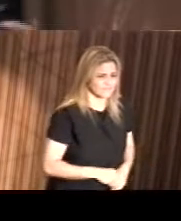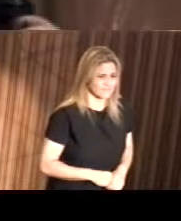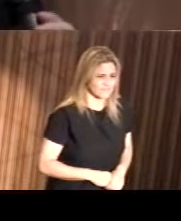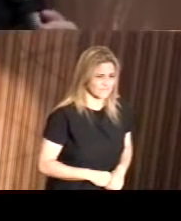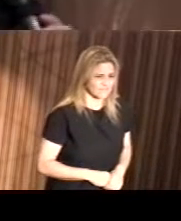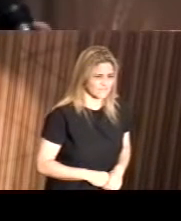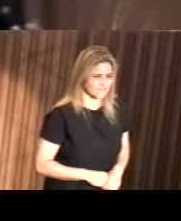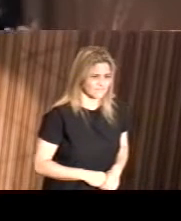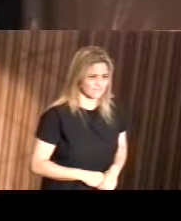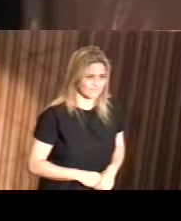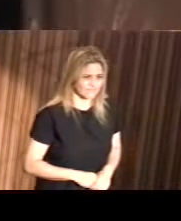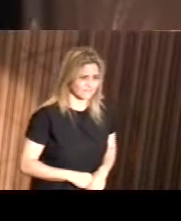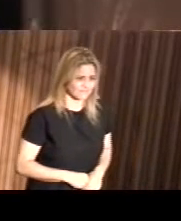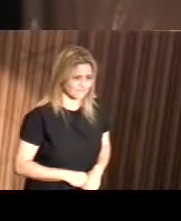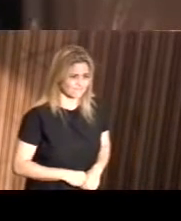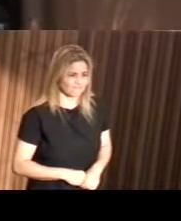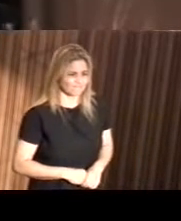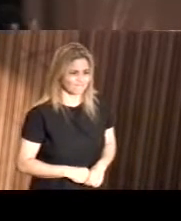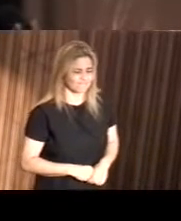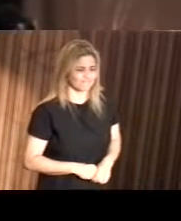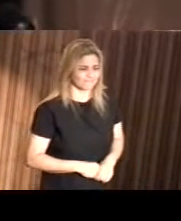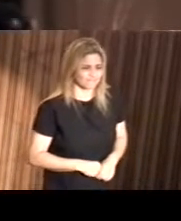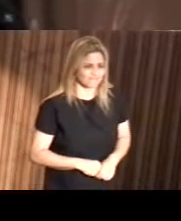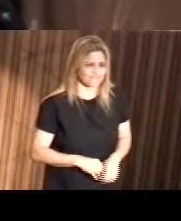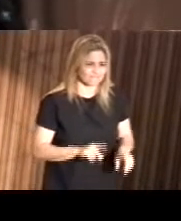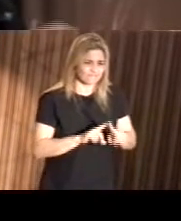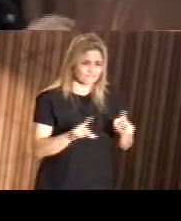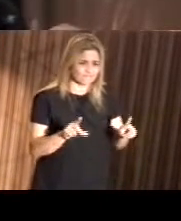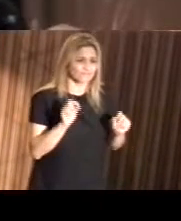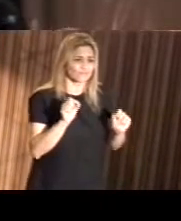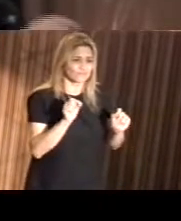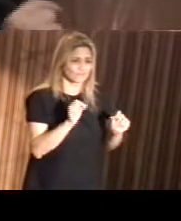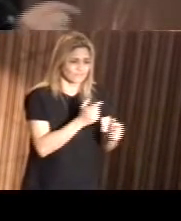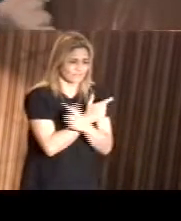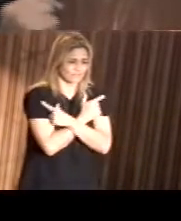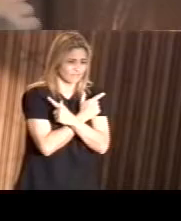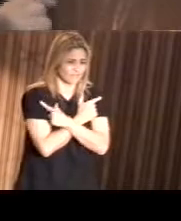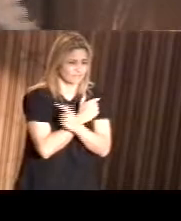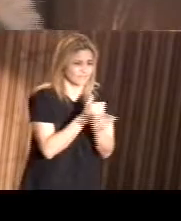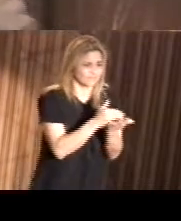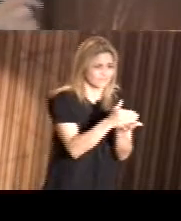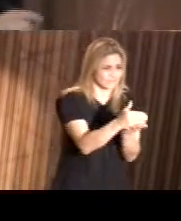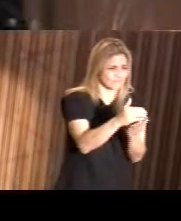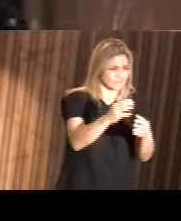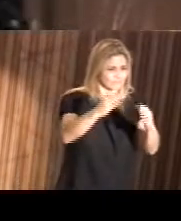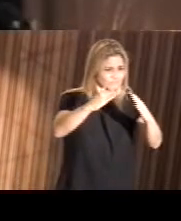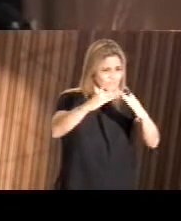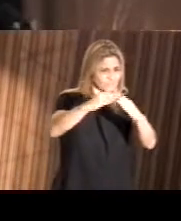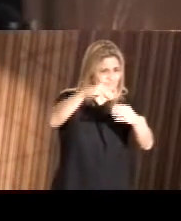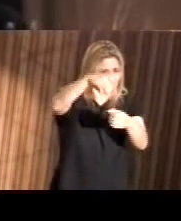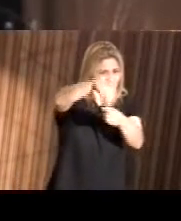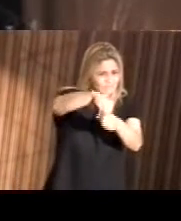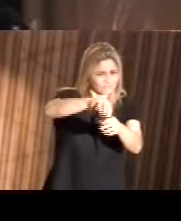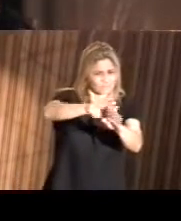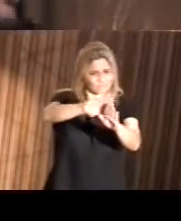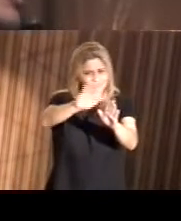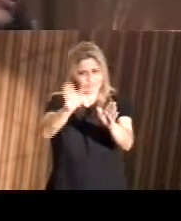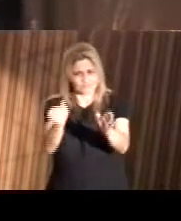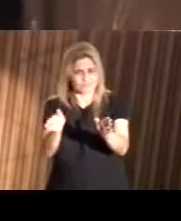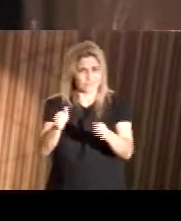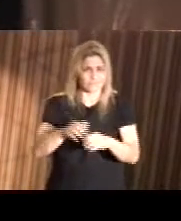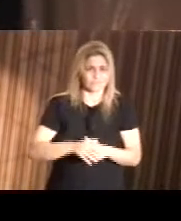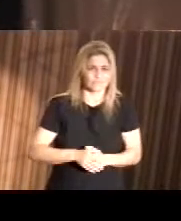Para começar a vida agora, morando nas cavernas do deserto, porque ele não